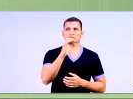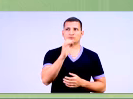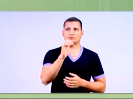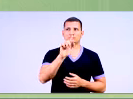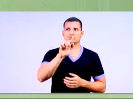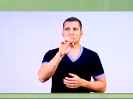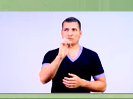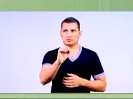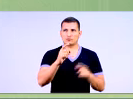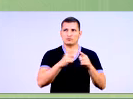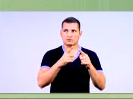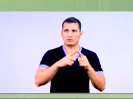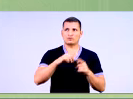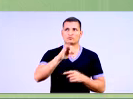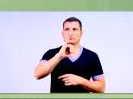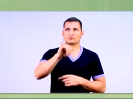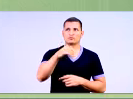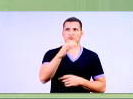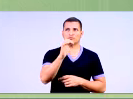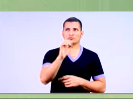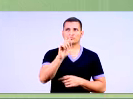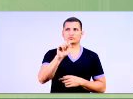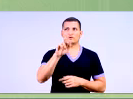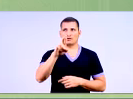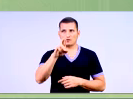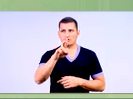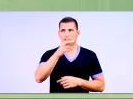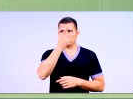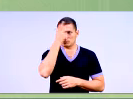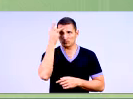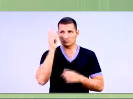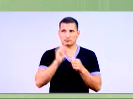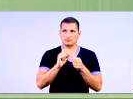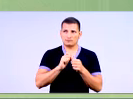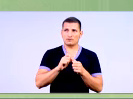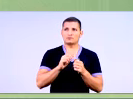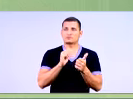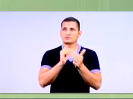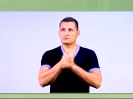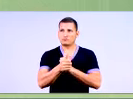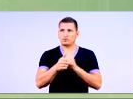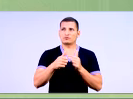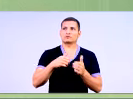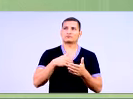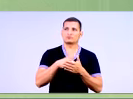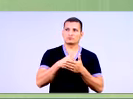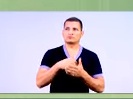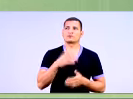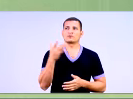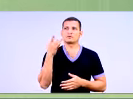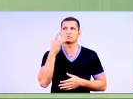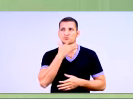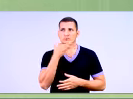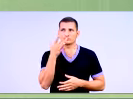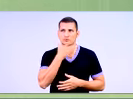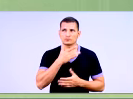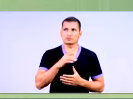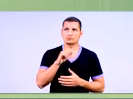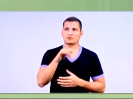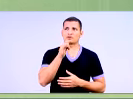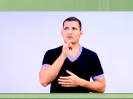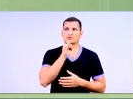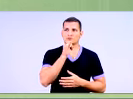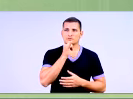da ideia da pessoa que faz a ação, pratica a ação, gostoso, enfim. Aqui são exemplos